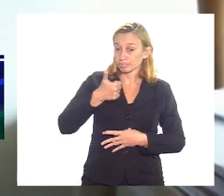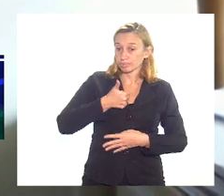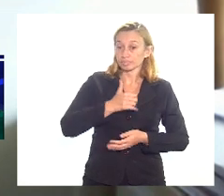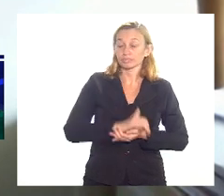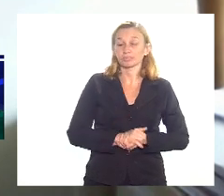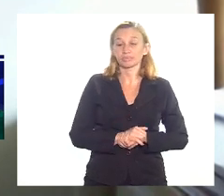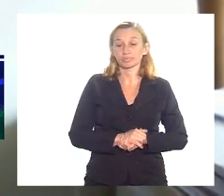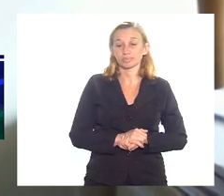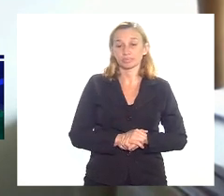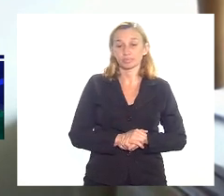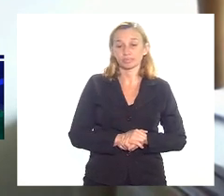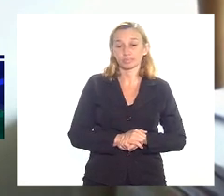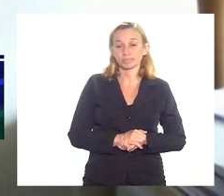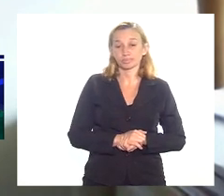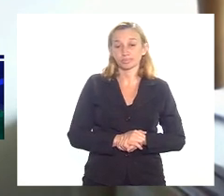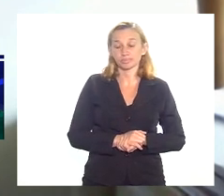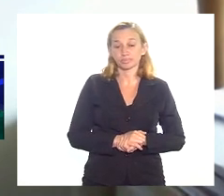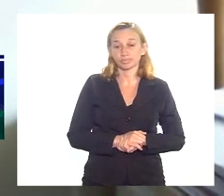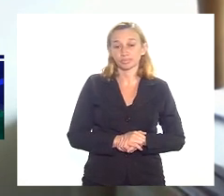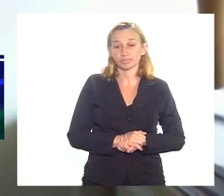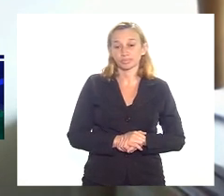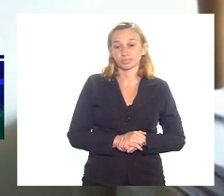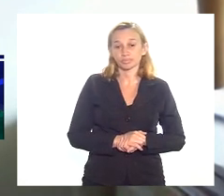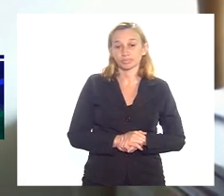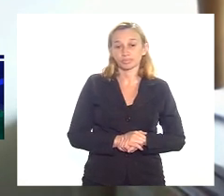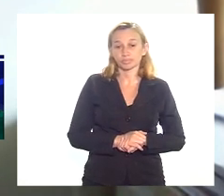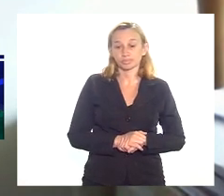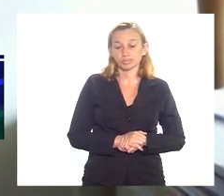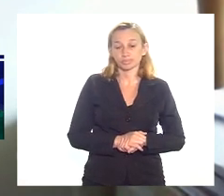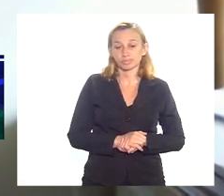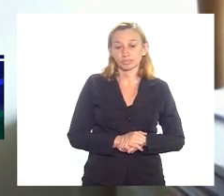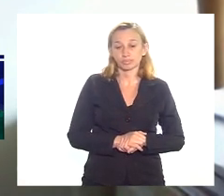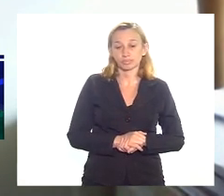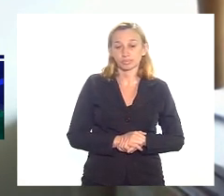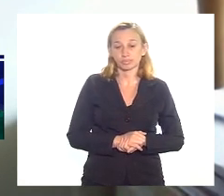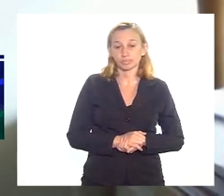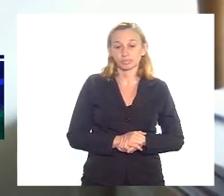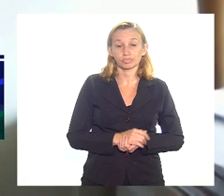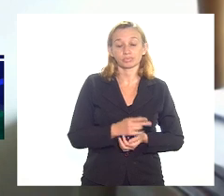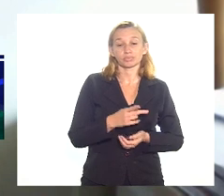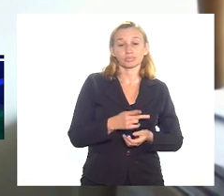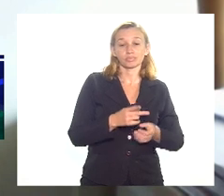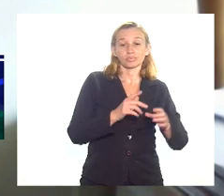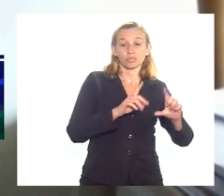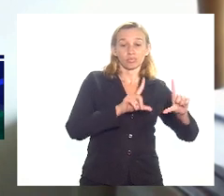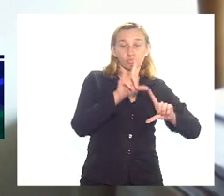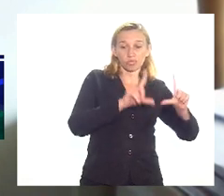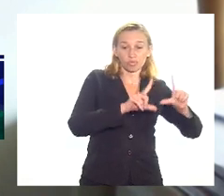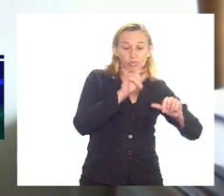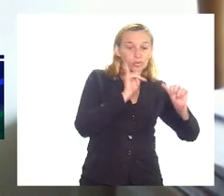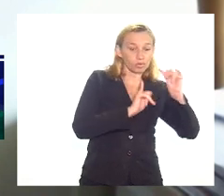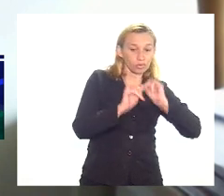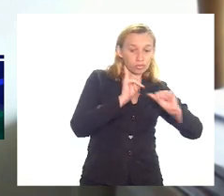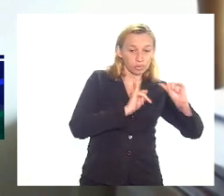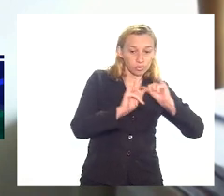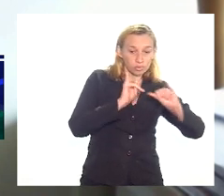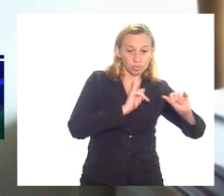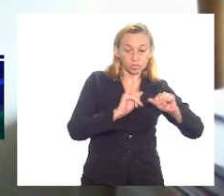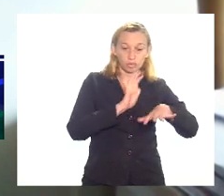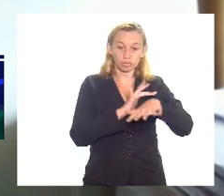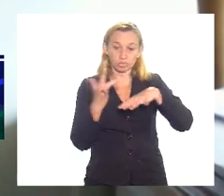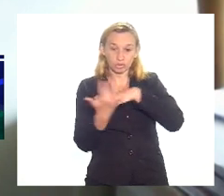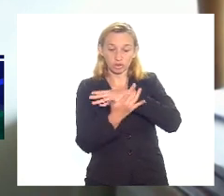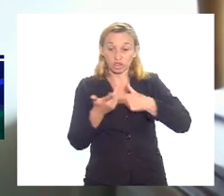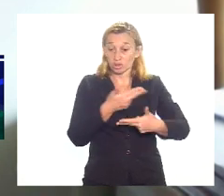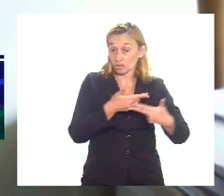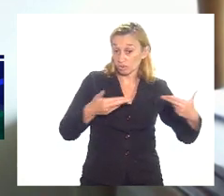nossa parcela da nossa mídia, escrita, falada, televisada, há sempre